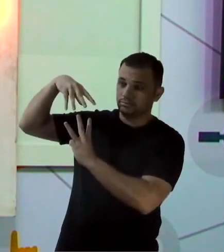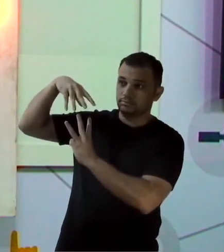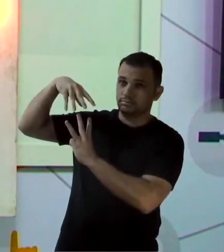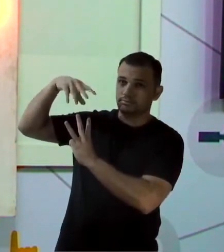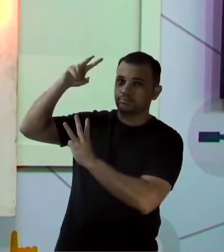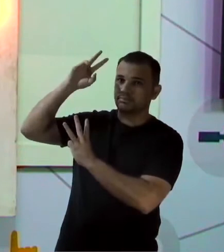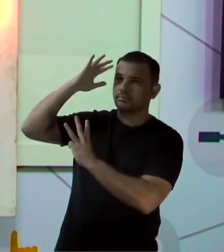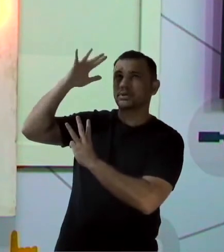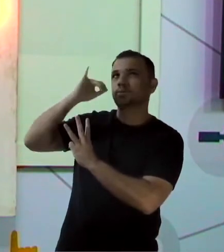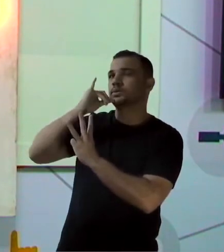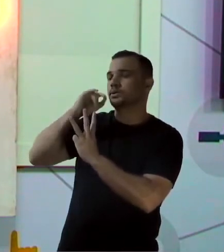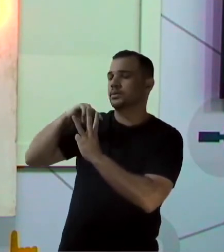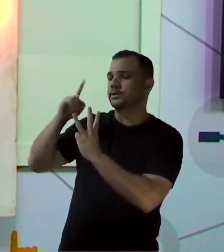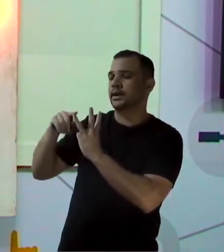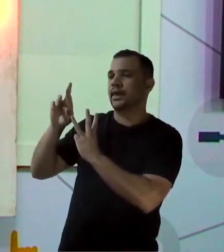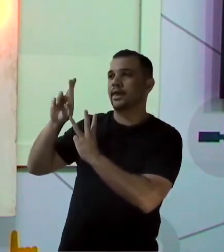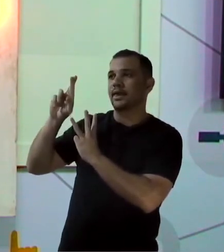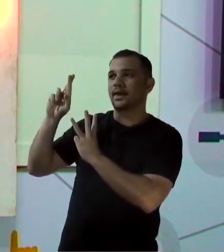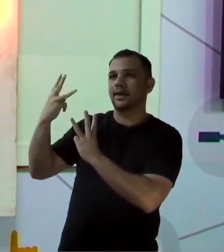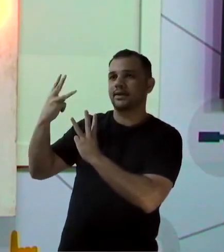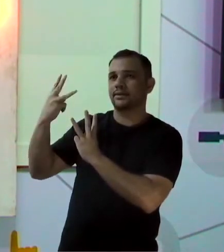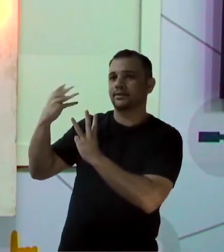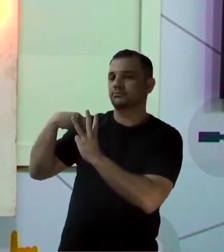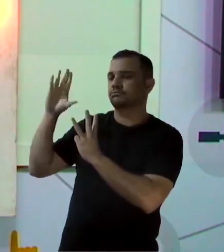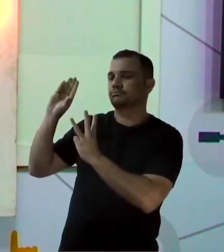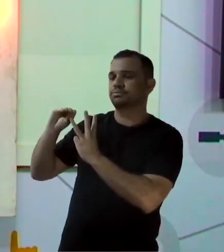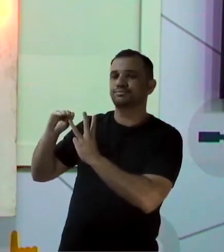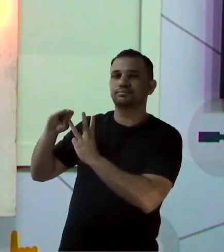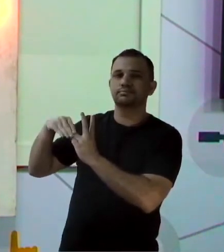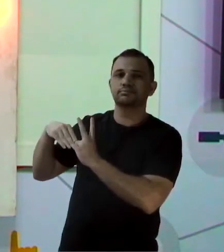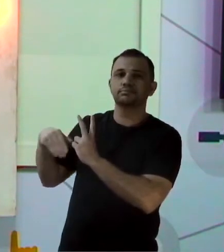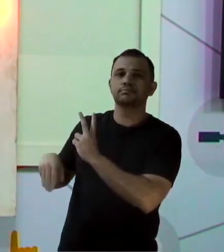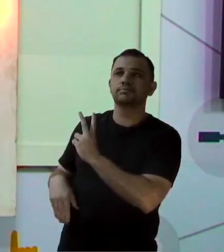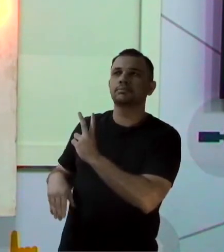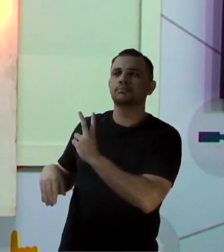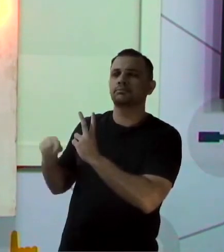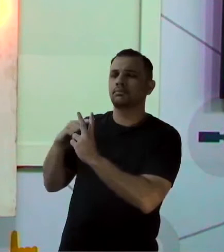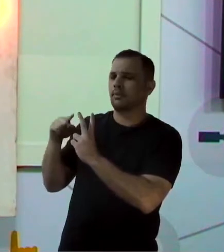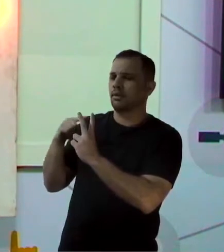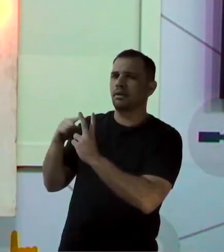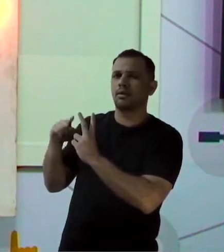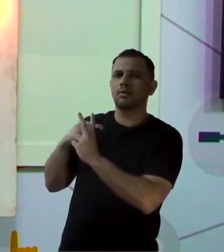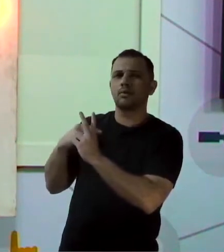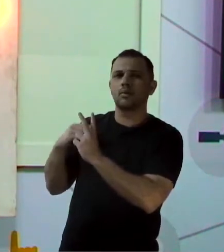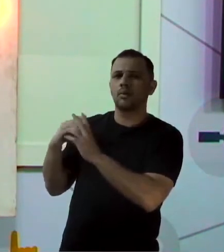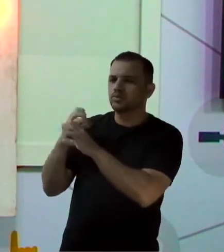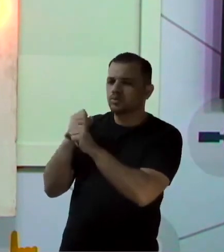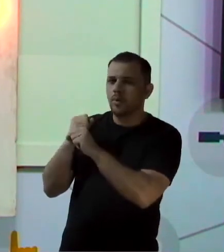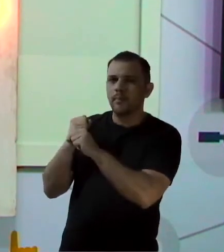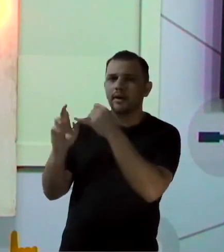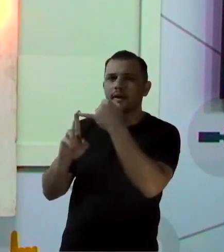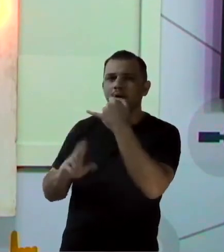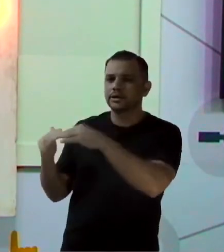aqui a lâmpada R3. Como eu faço para calcular essa resistência equivalente só para 2 lâmpadas? Aí o aluno